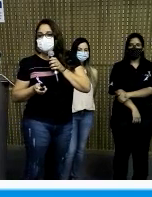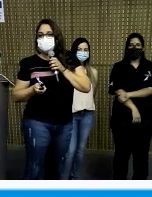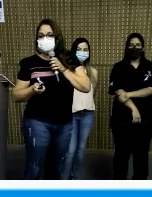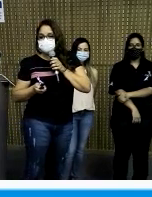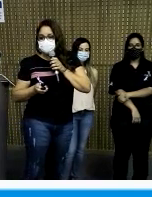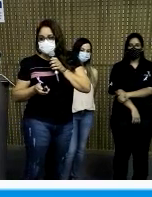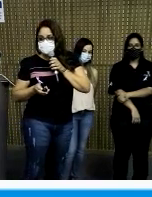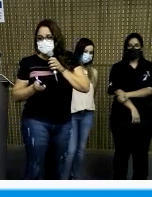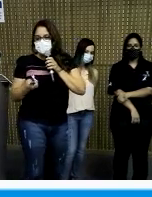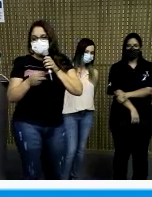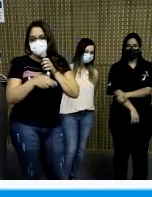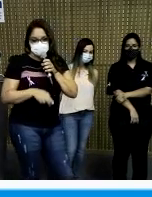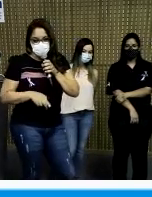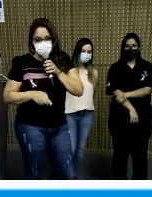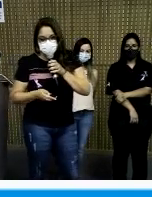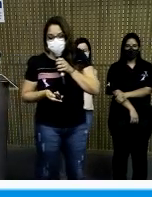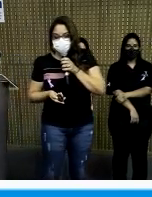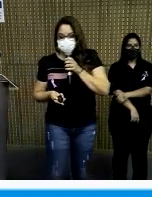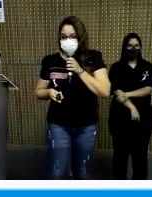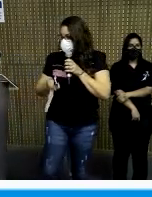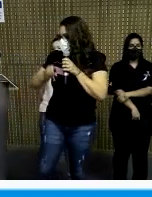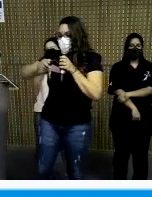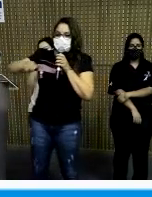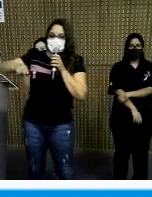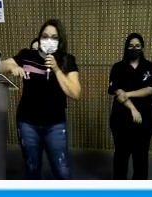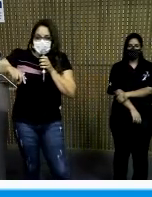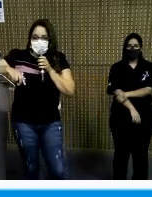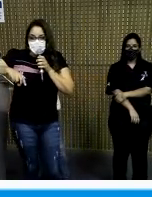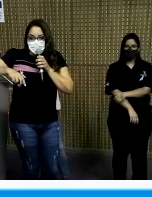aqui? Acho que não vai precisar mais, né? Tá.